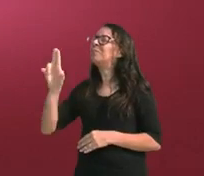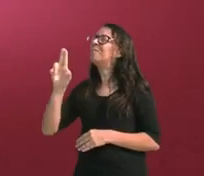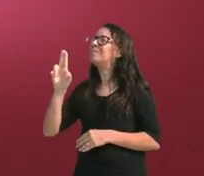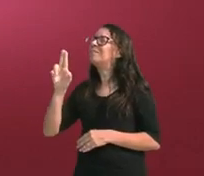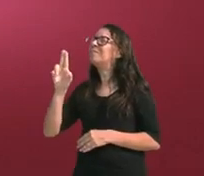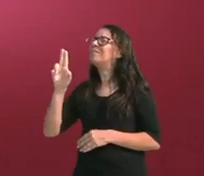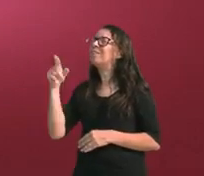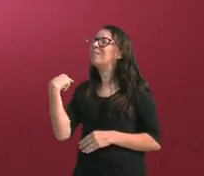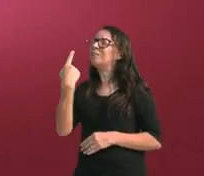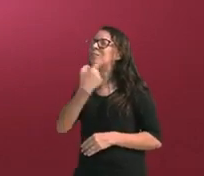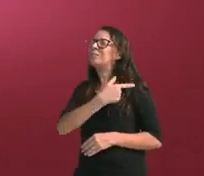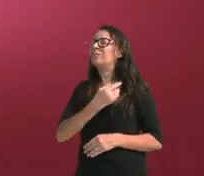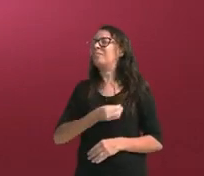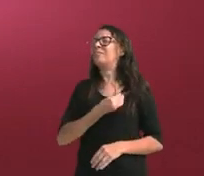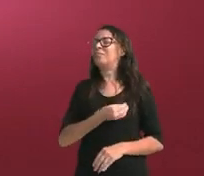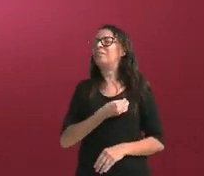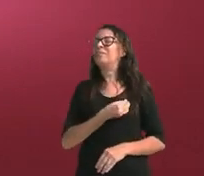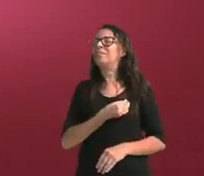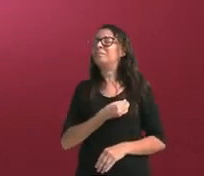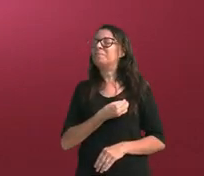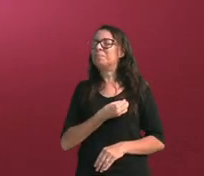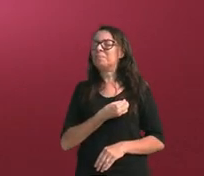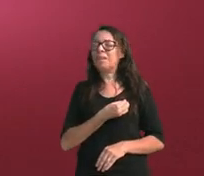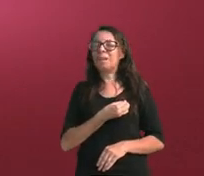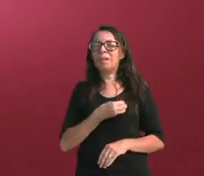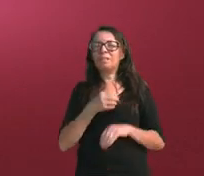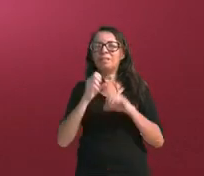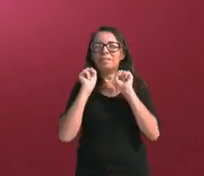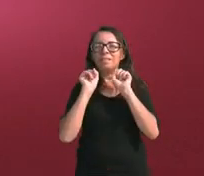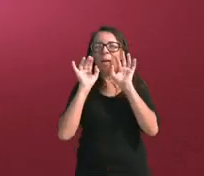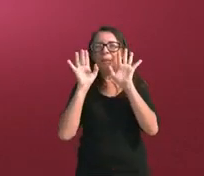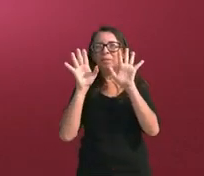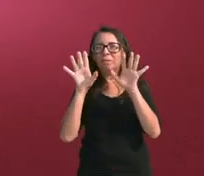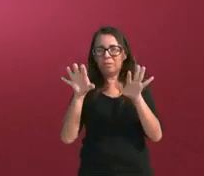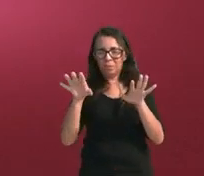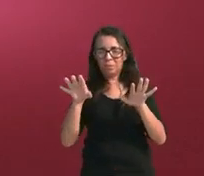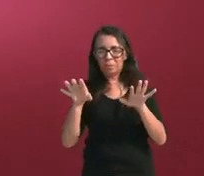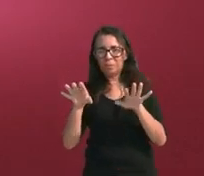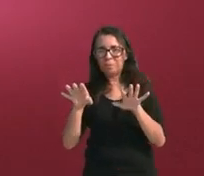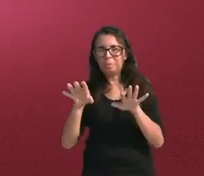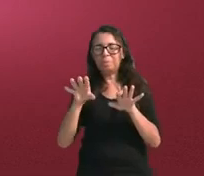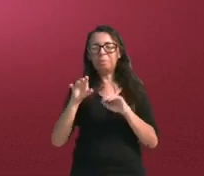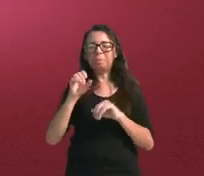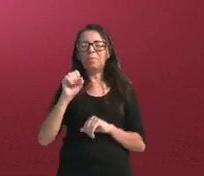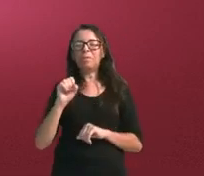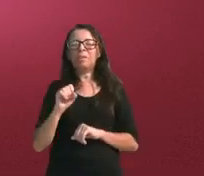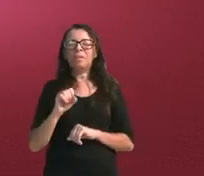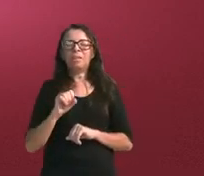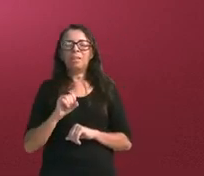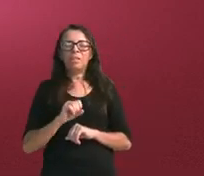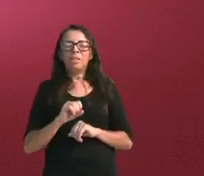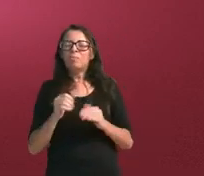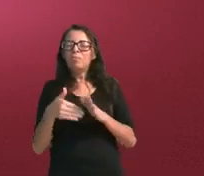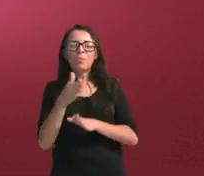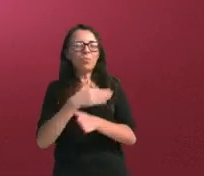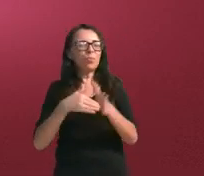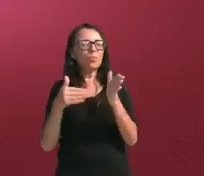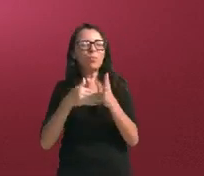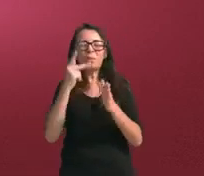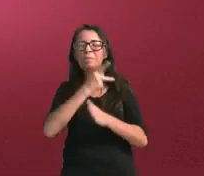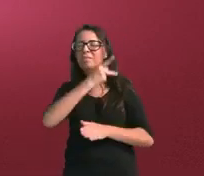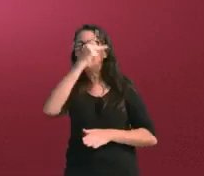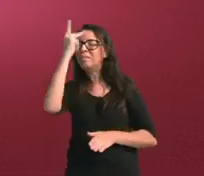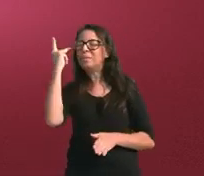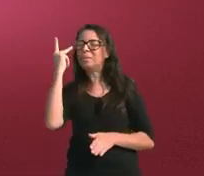estão, Pai, dos irmãos da nossa igreja, que estão ouvindo na live nesse momento, e aqueles que não estão. Ó Deus, a todos